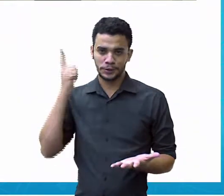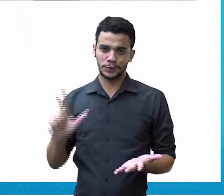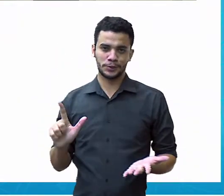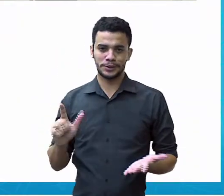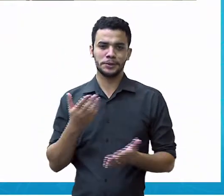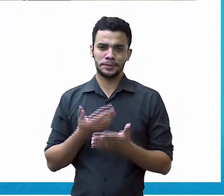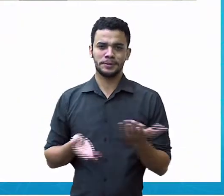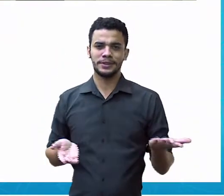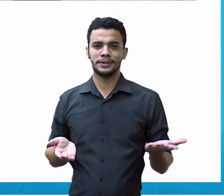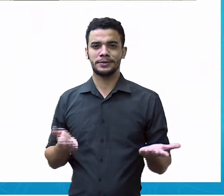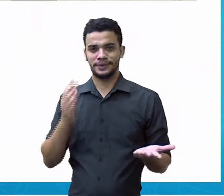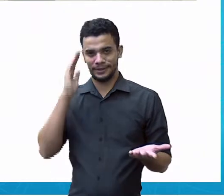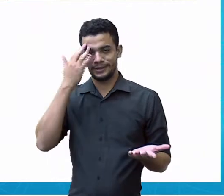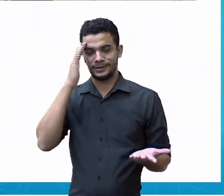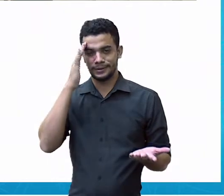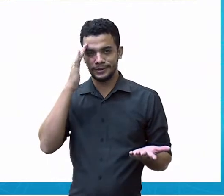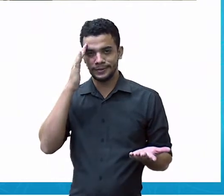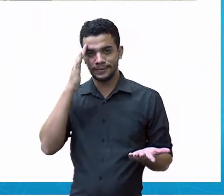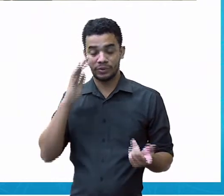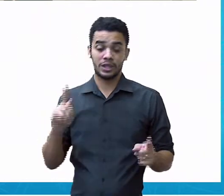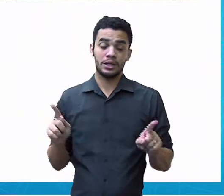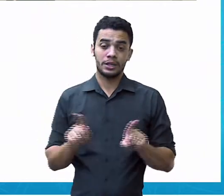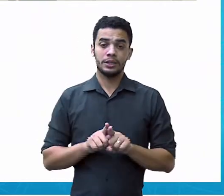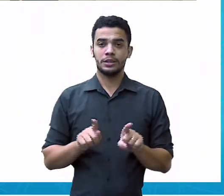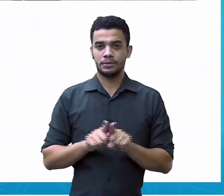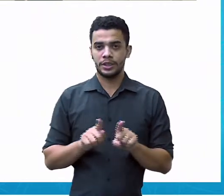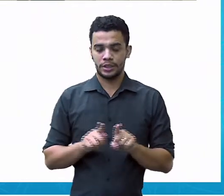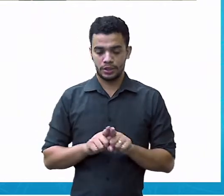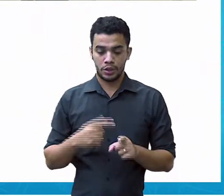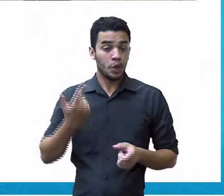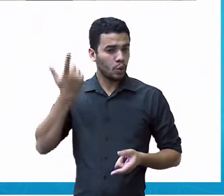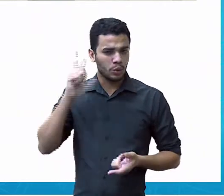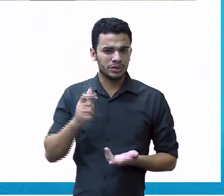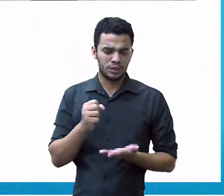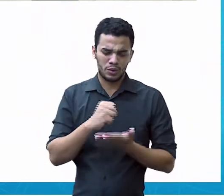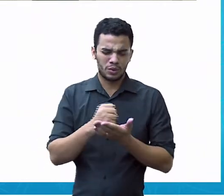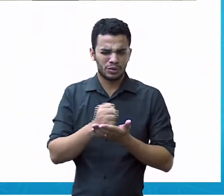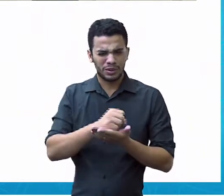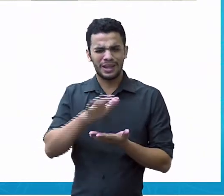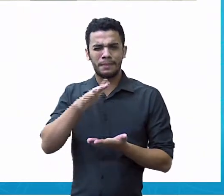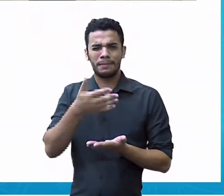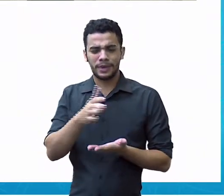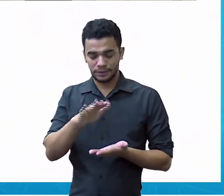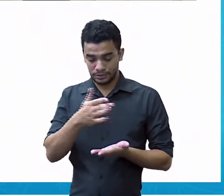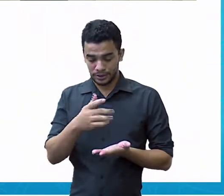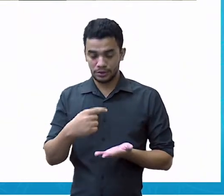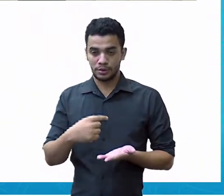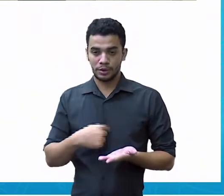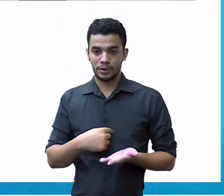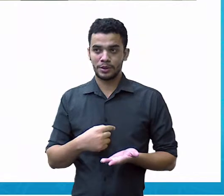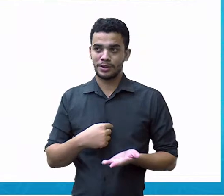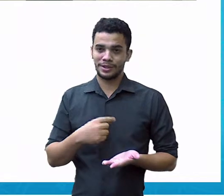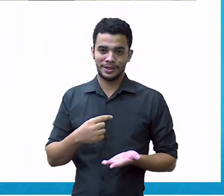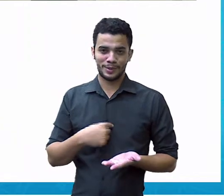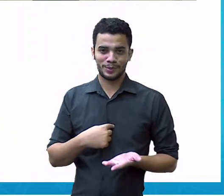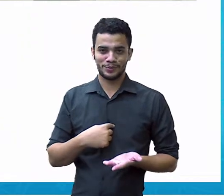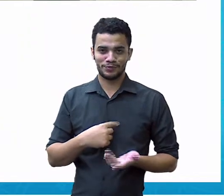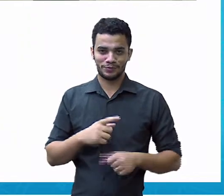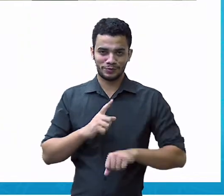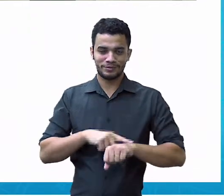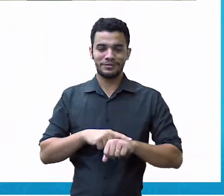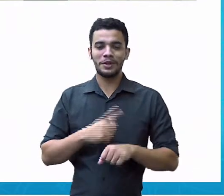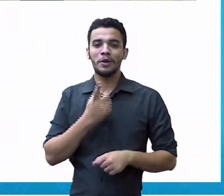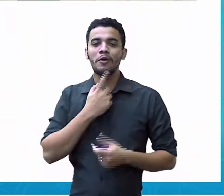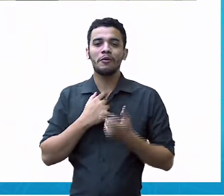de urinar e defecar. Defecar é fazer cocô, gente. Todas